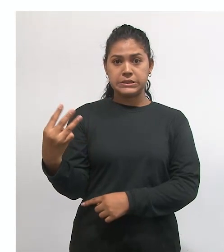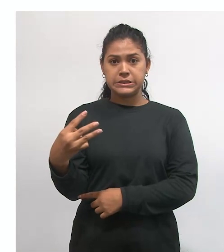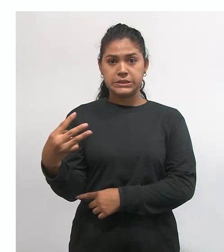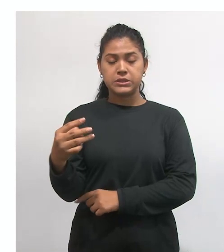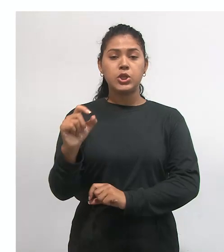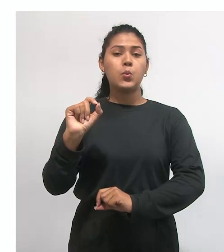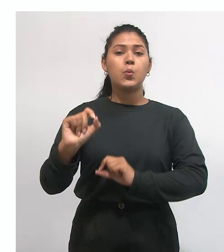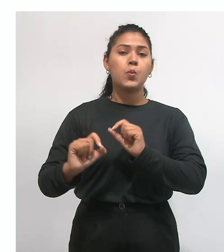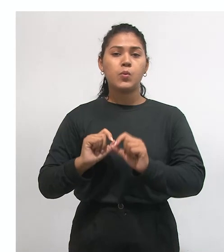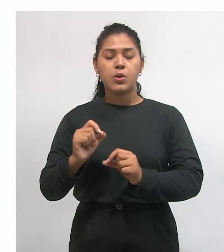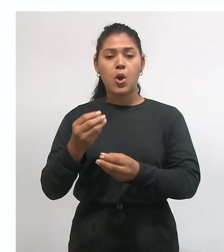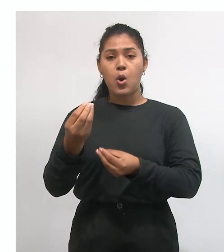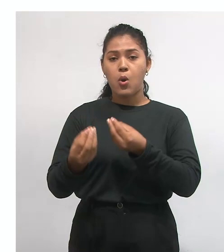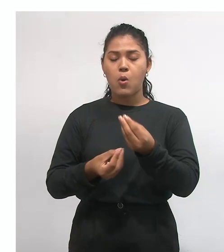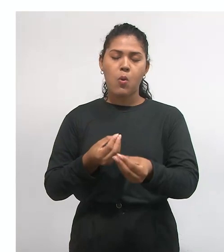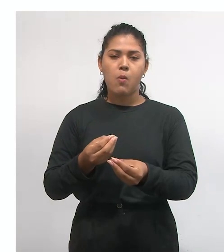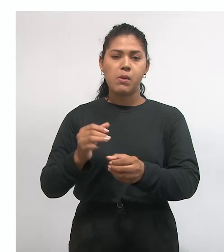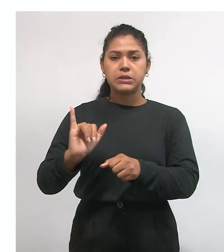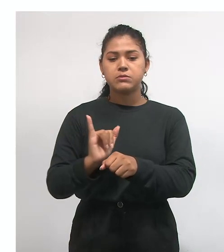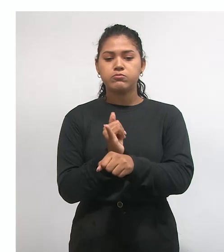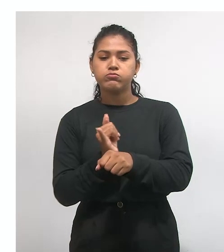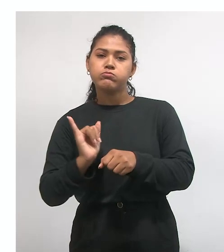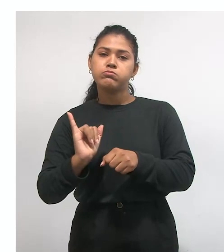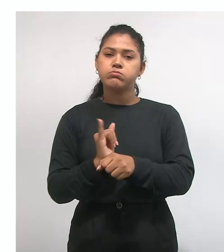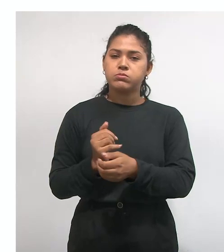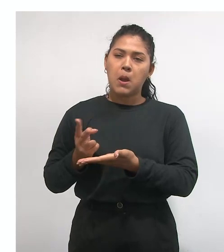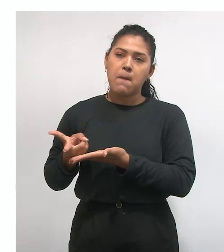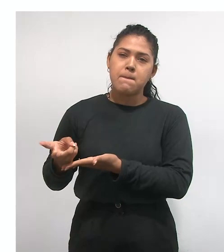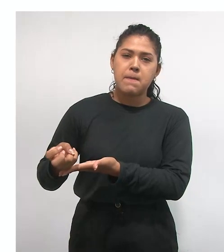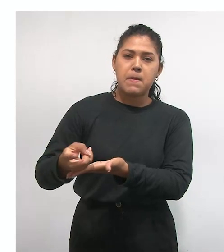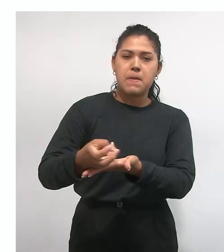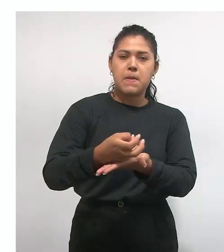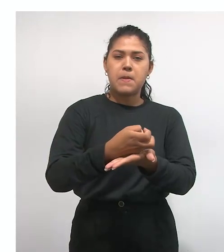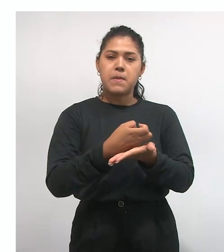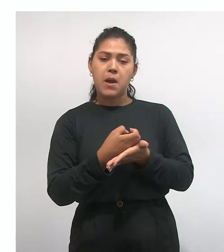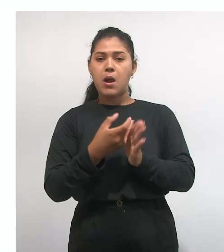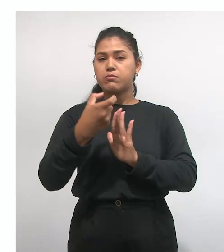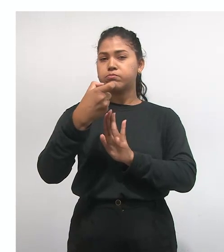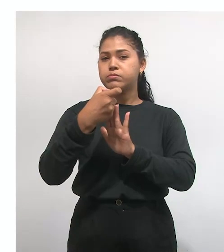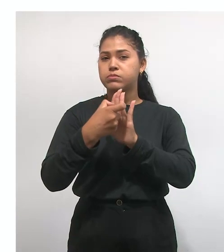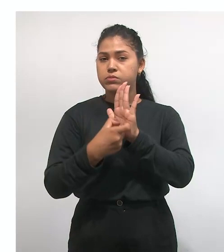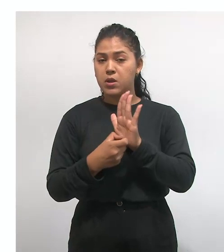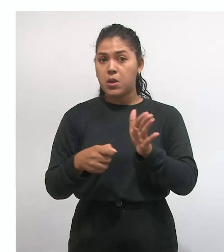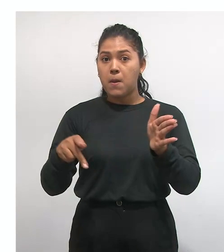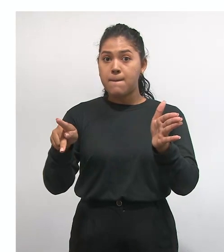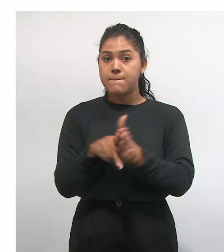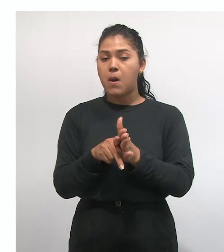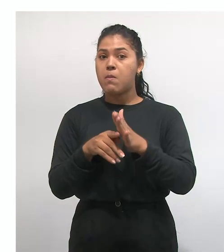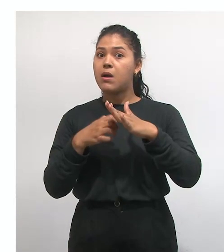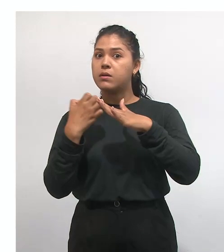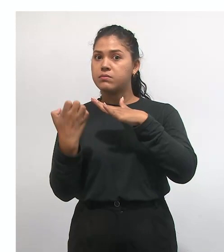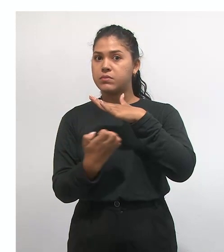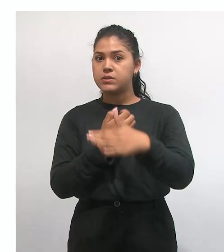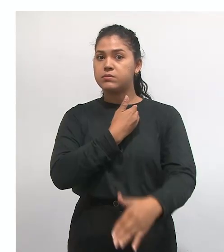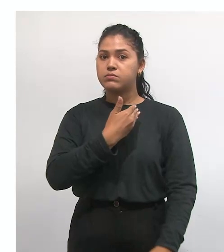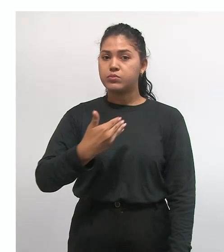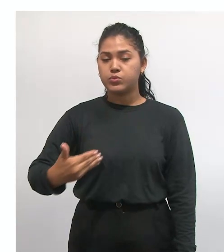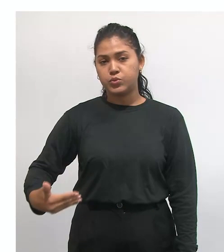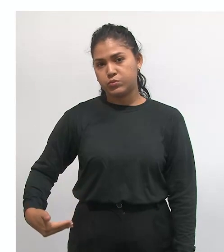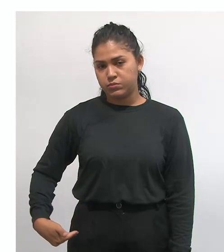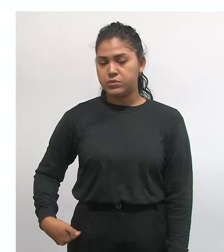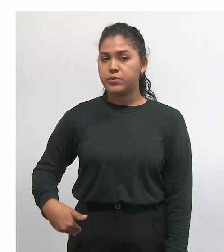de colaboração na fiscalização e arrecadação dos tributos por parte das fazendas públicas, quando se